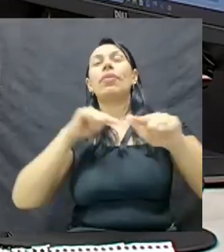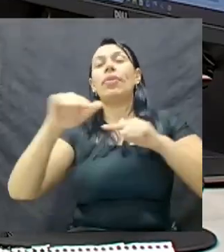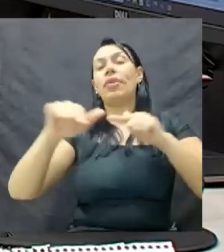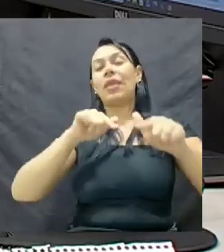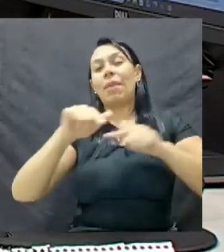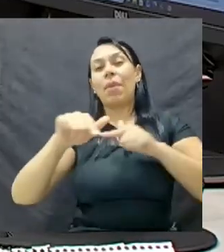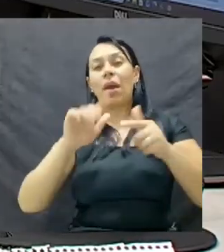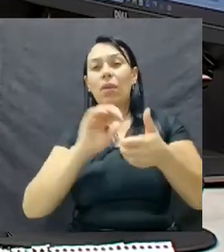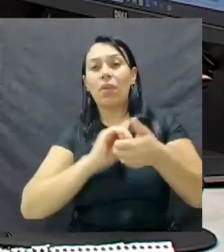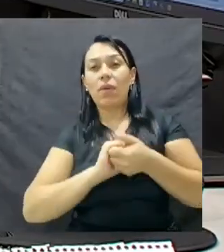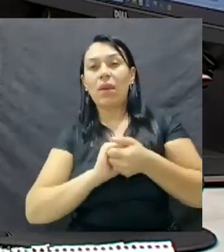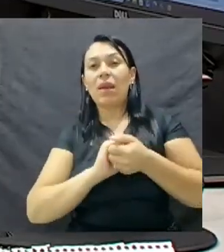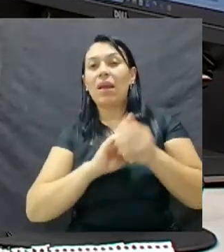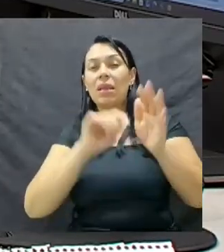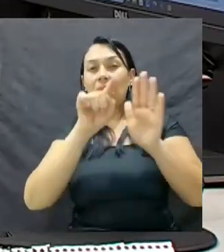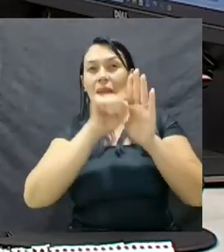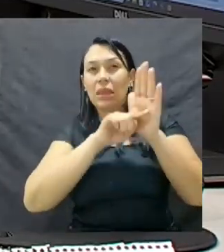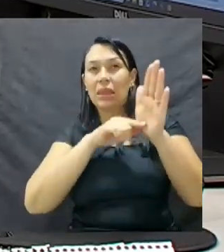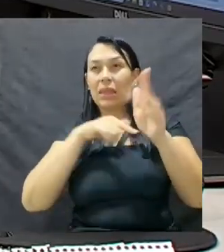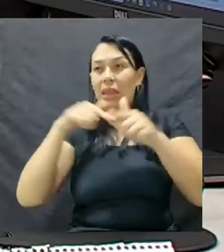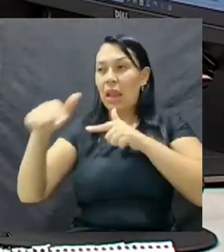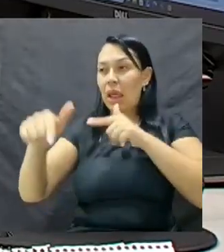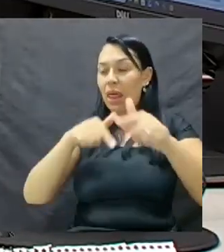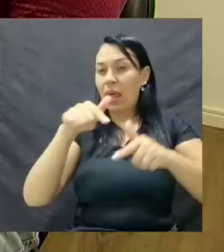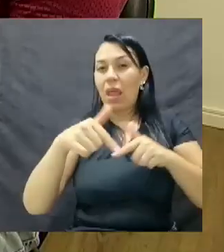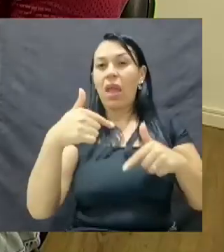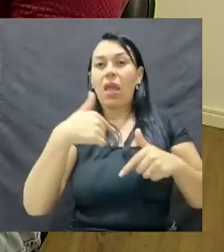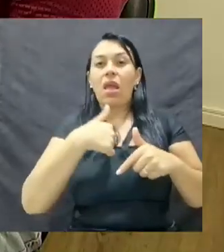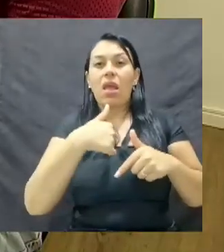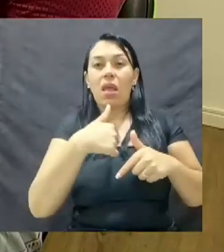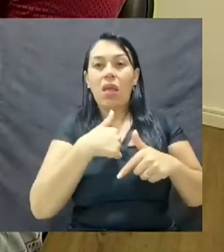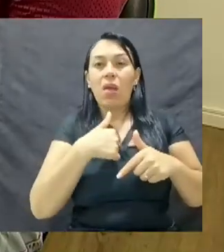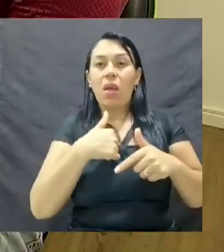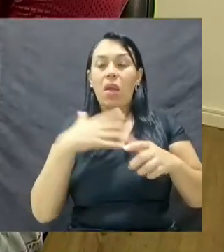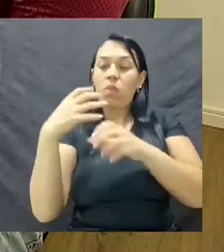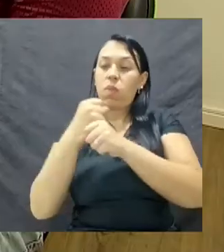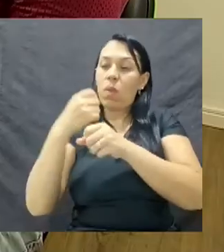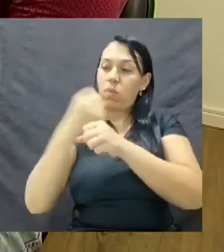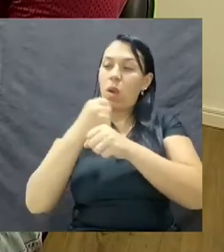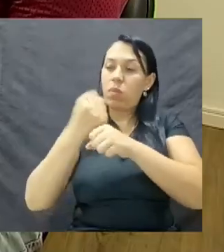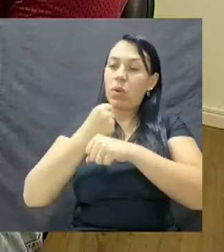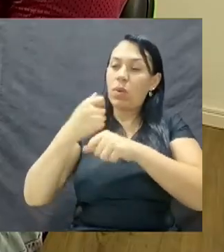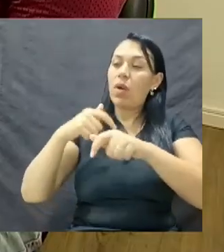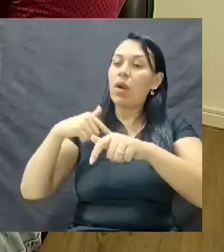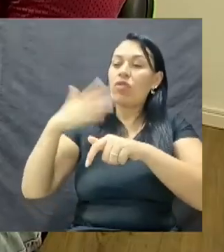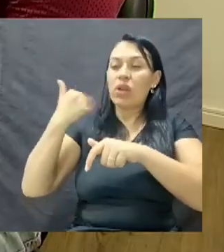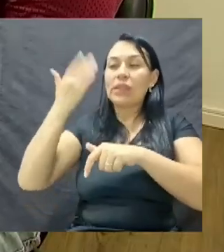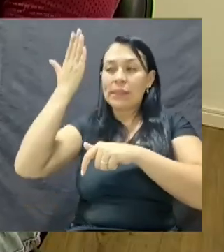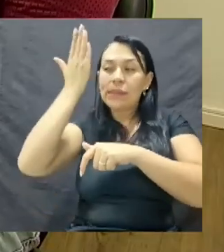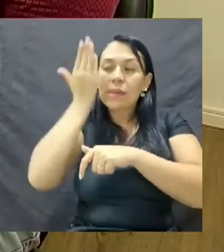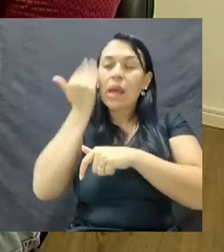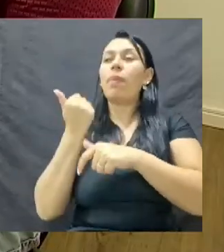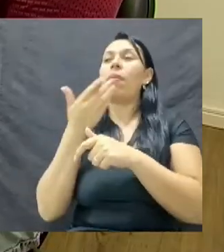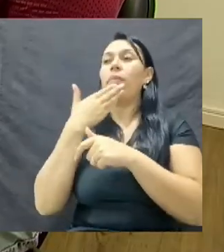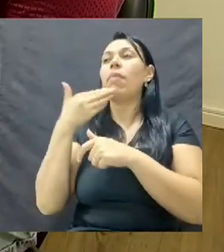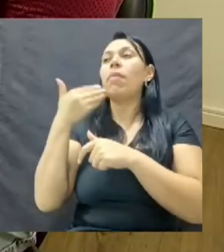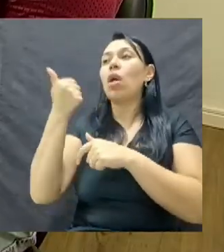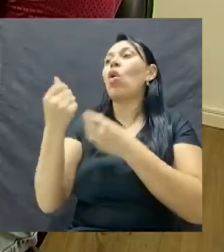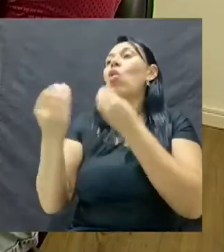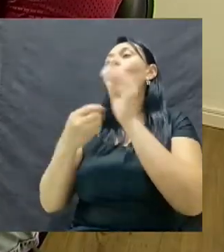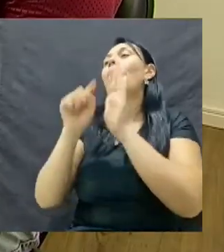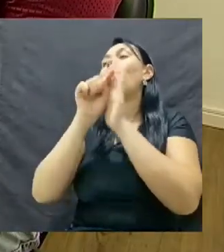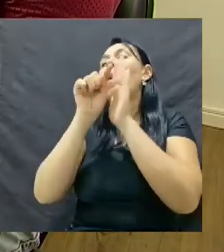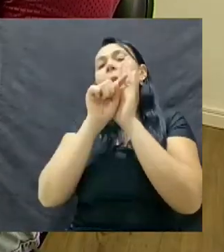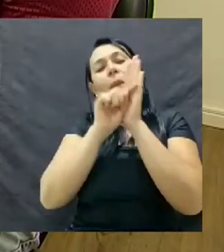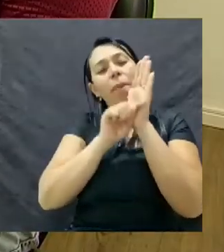tarefas. Eu, por ser contador, tenho uma familiaridade maior com as rotinas administrativas, puramente